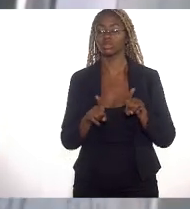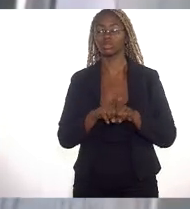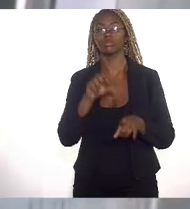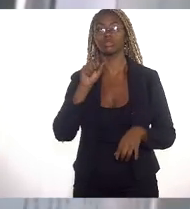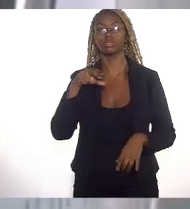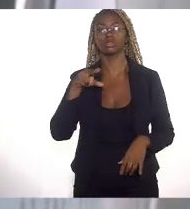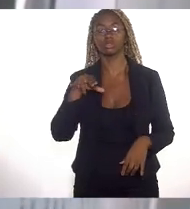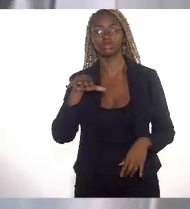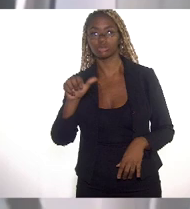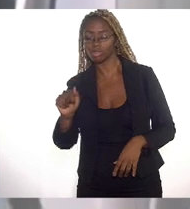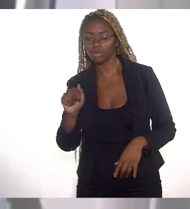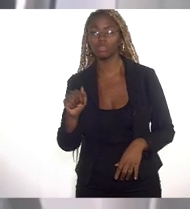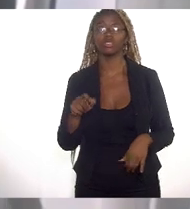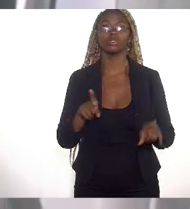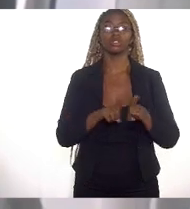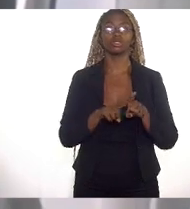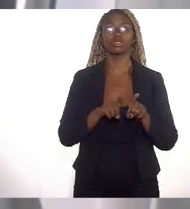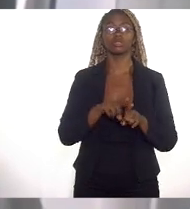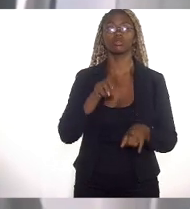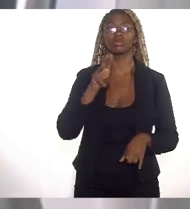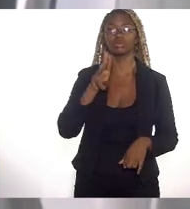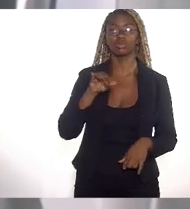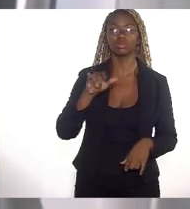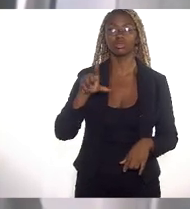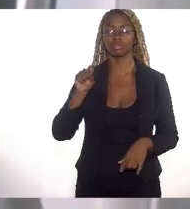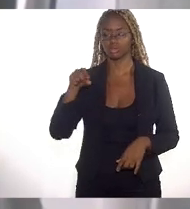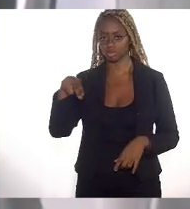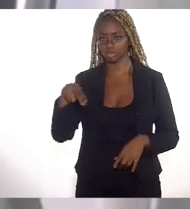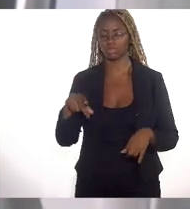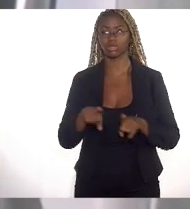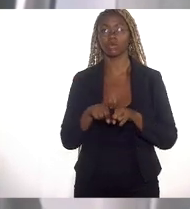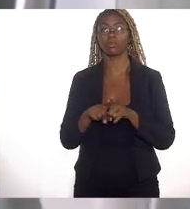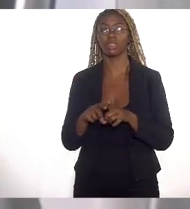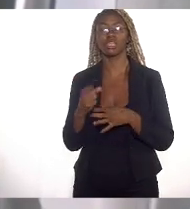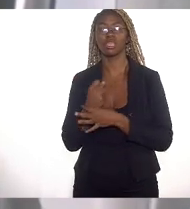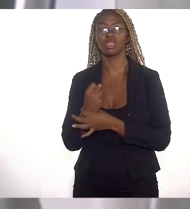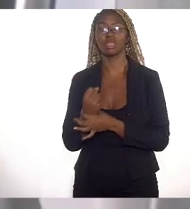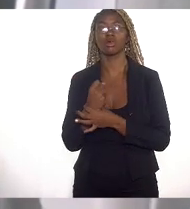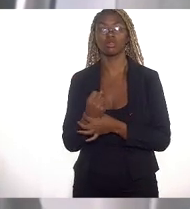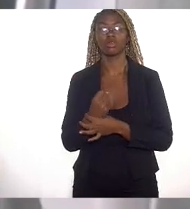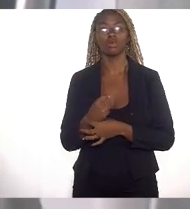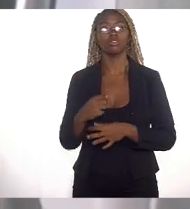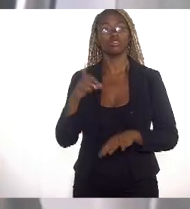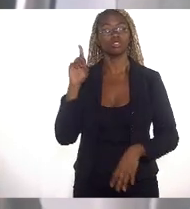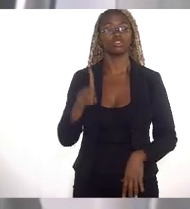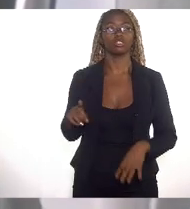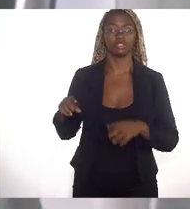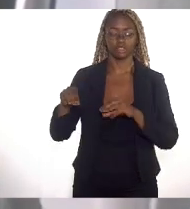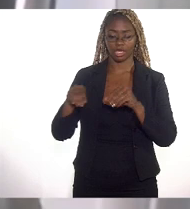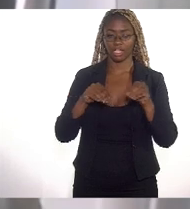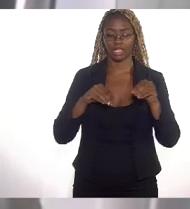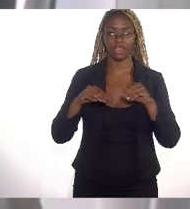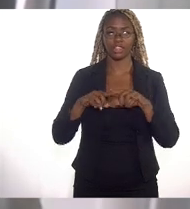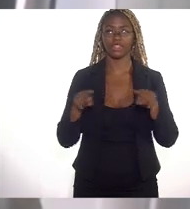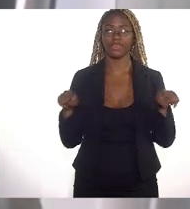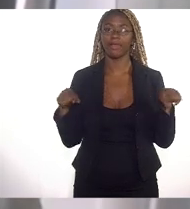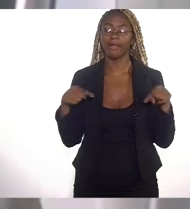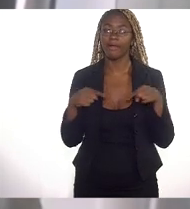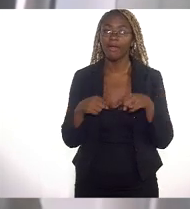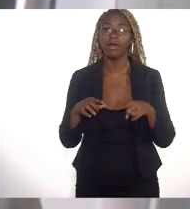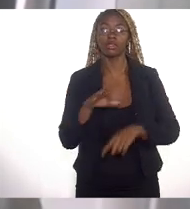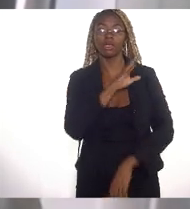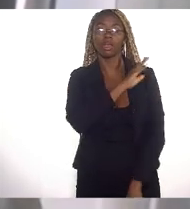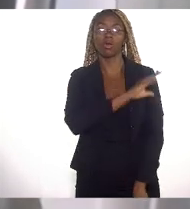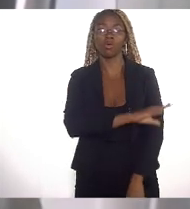em solidariedade ao Almir Suruí e em defesa dos direitos à terra, dos direitos à integridade, dos direitos à sua